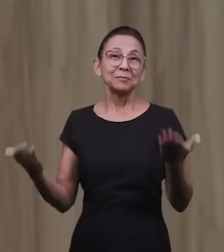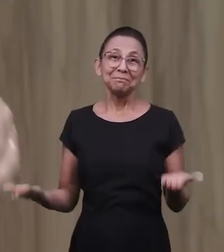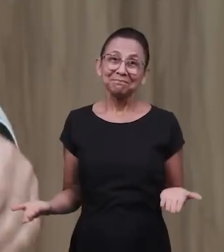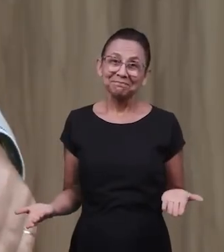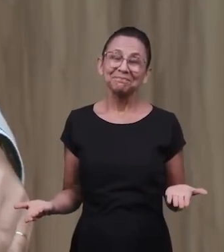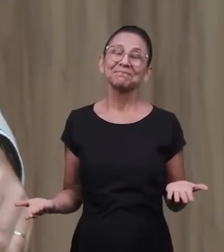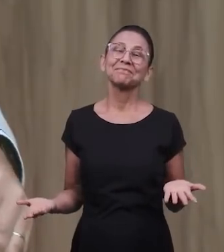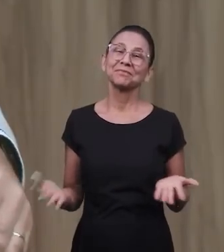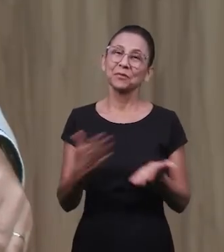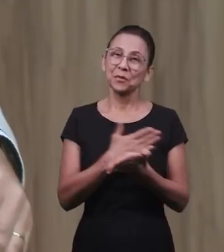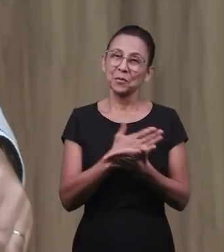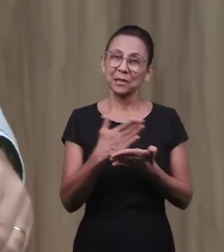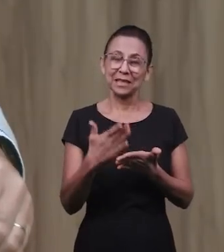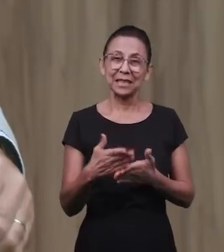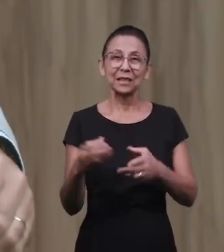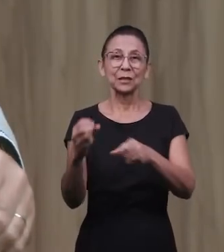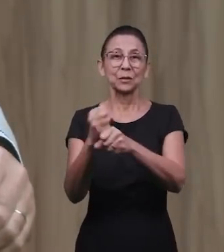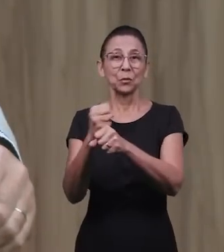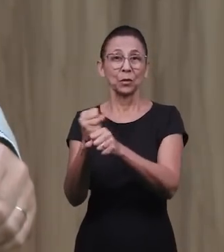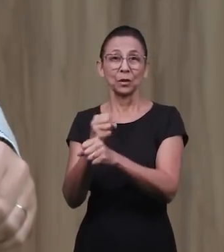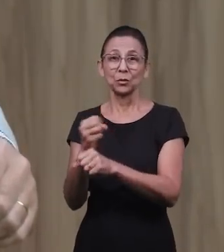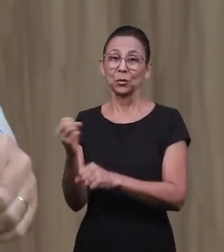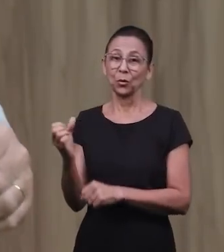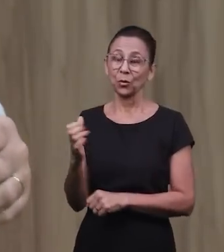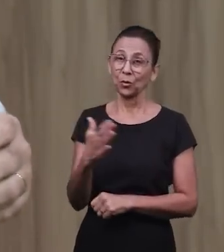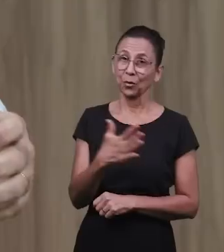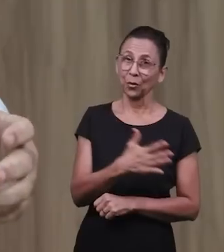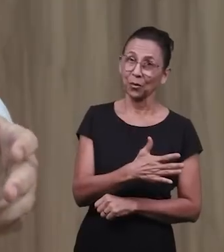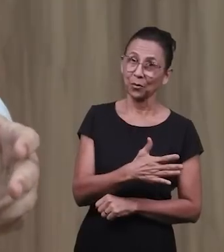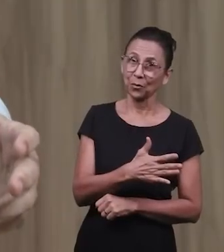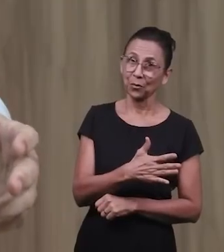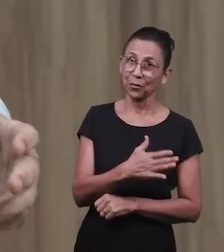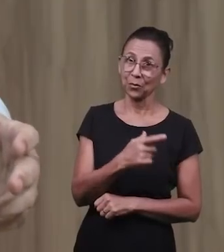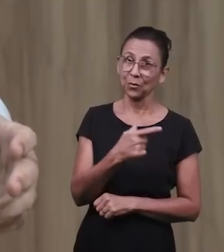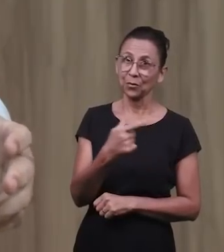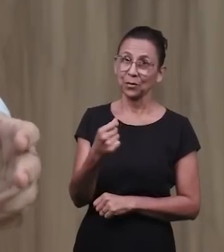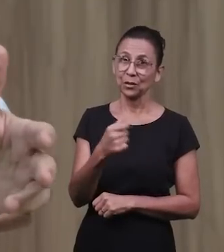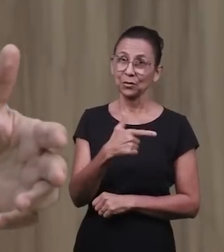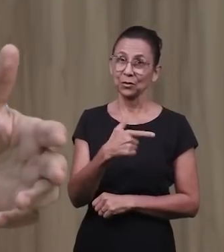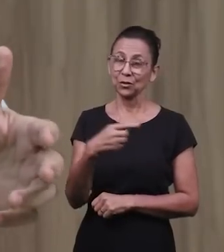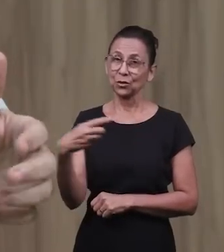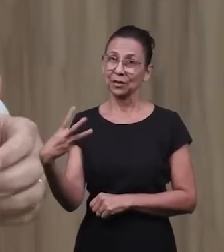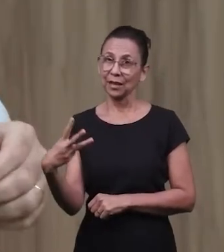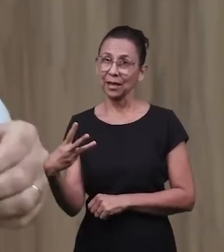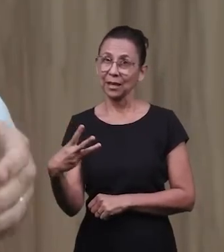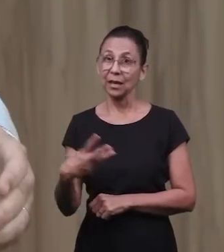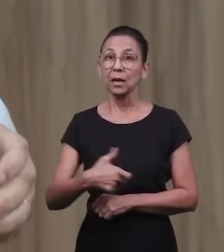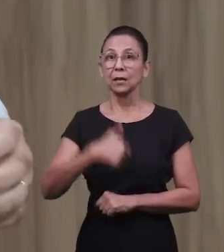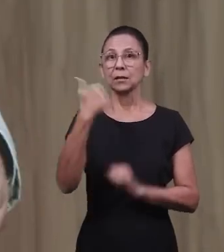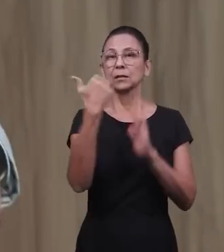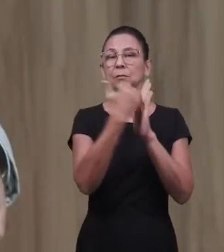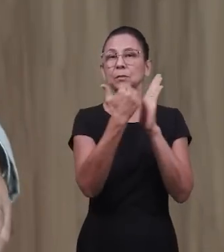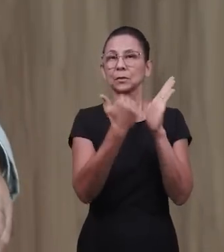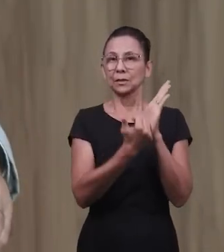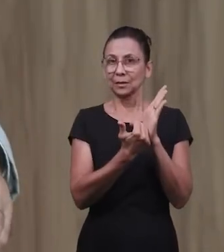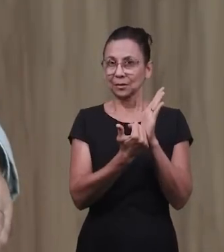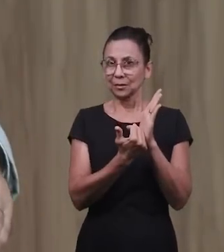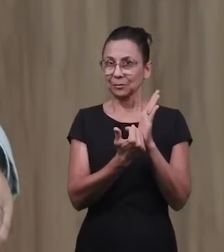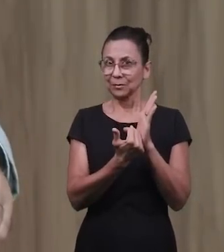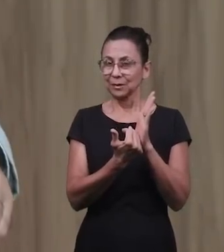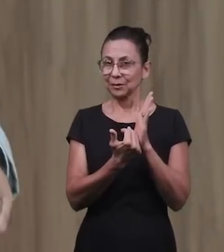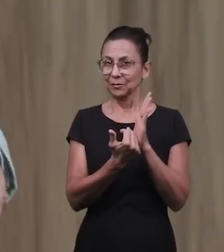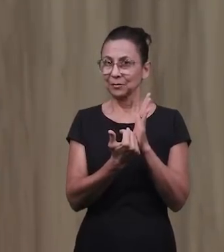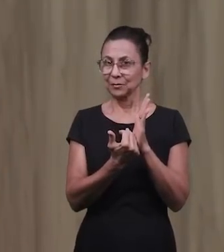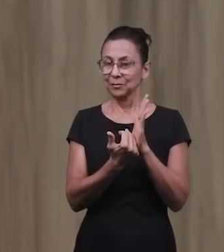Pois é, estamos começando um novo ano. Primeiro programa Anunciando o Evangelho Eterno desse ano de